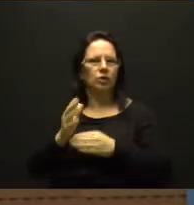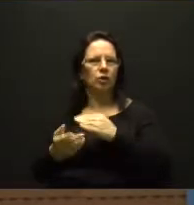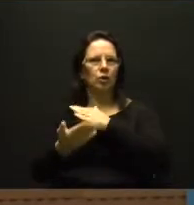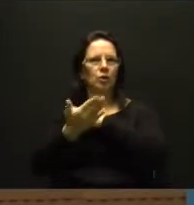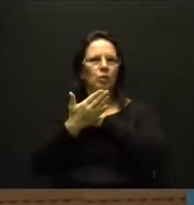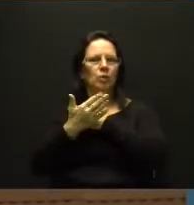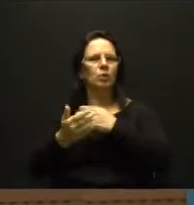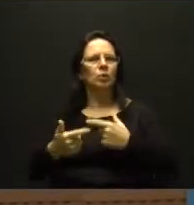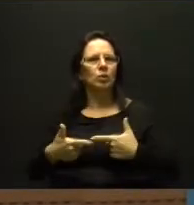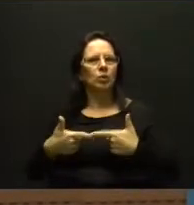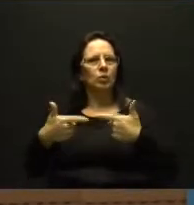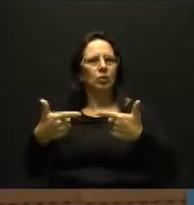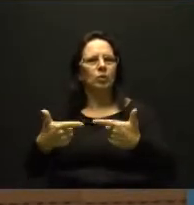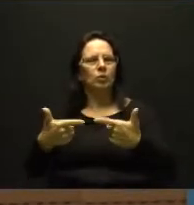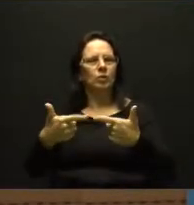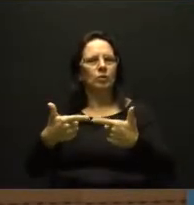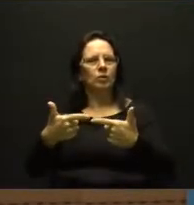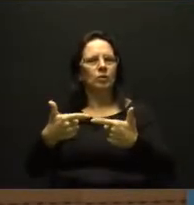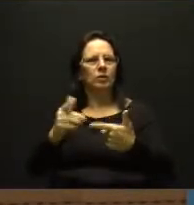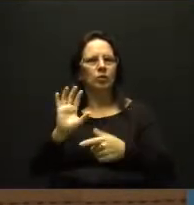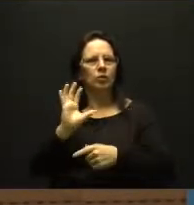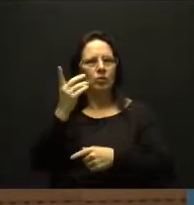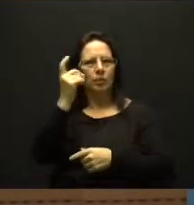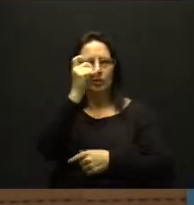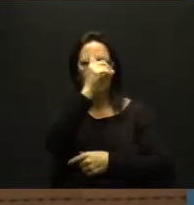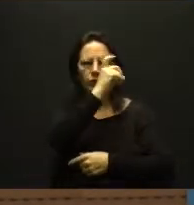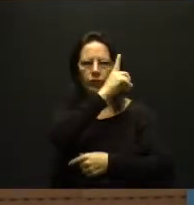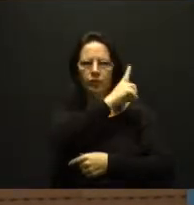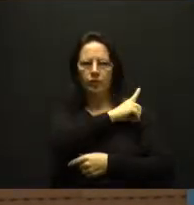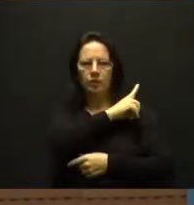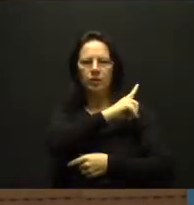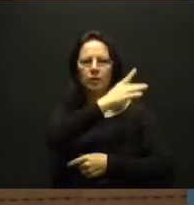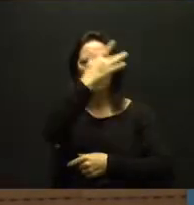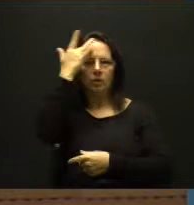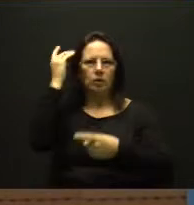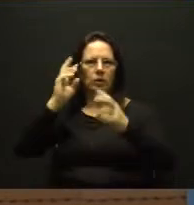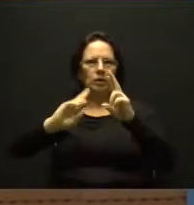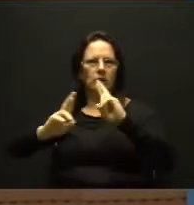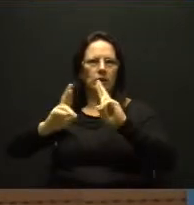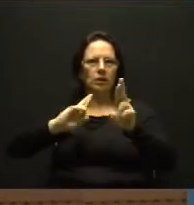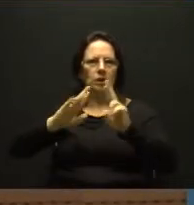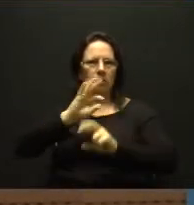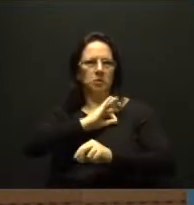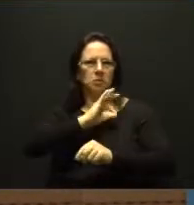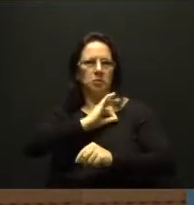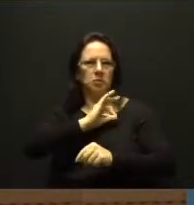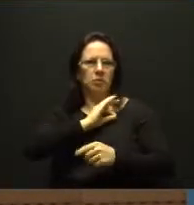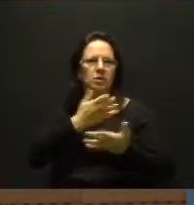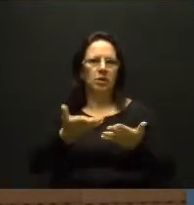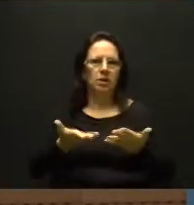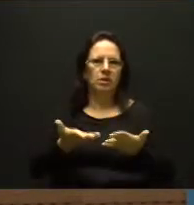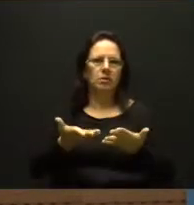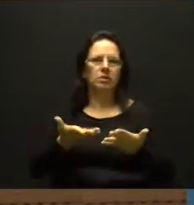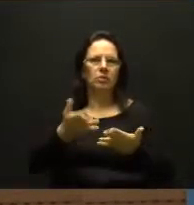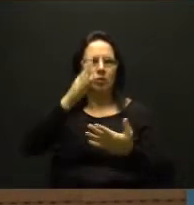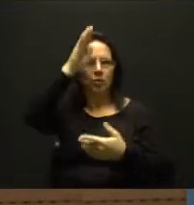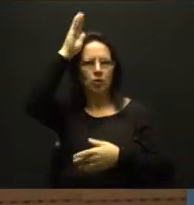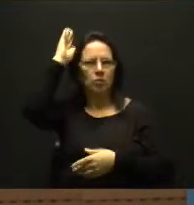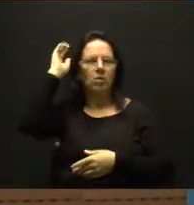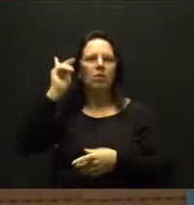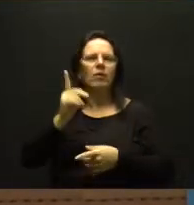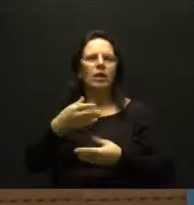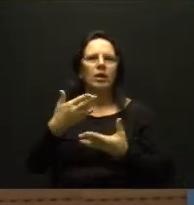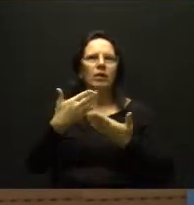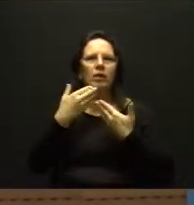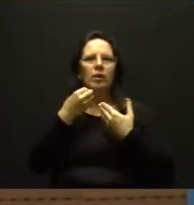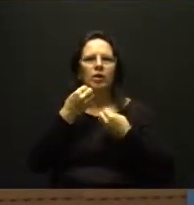nos momentos mais inoportunos mais difíceis é que todo mundo reclama da polícia militar e do corpo de bombeiros mas todo mundo já falou 'meu